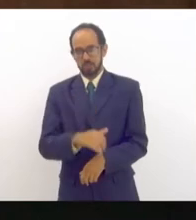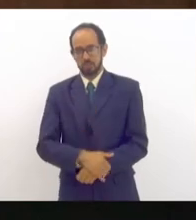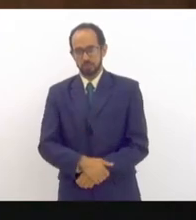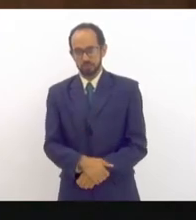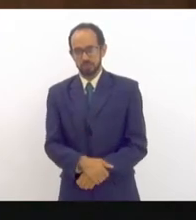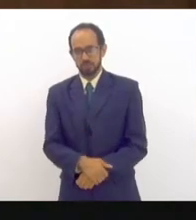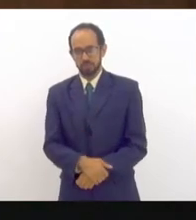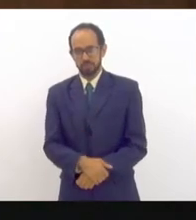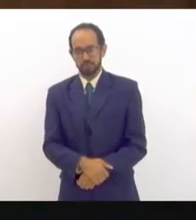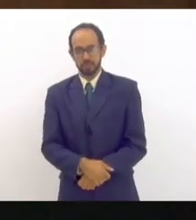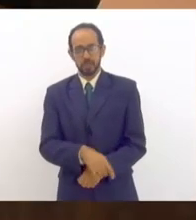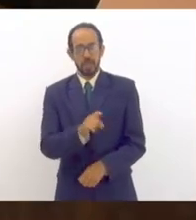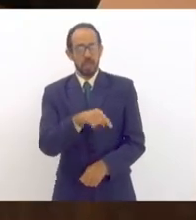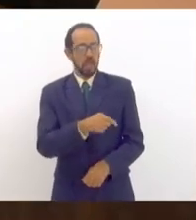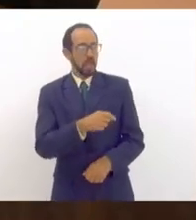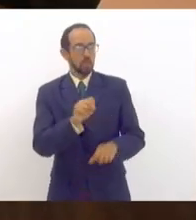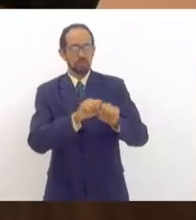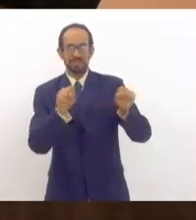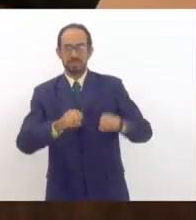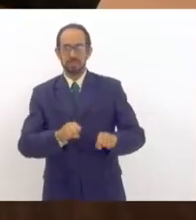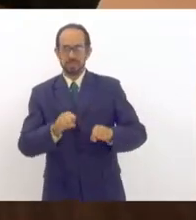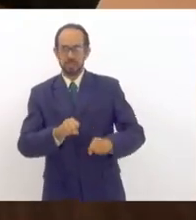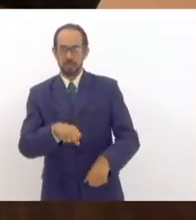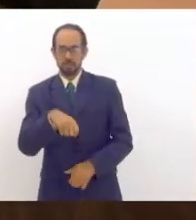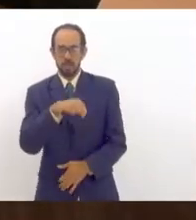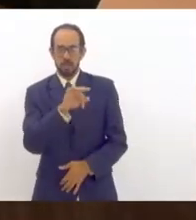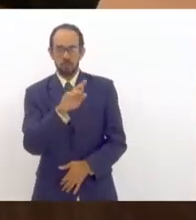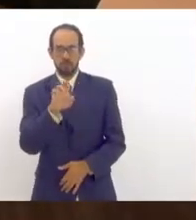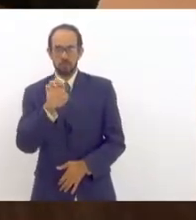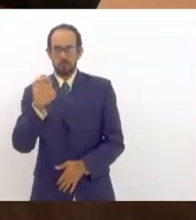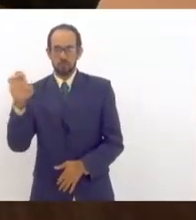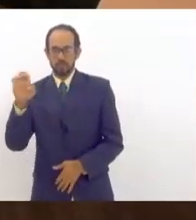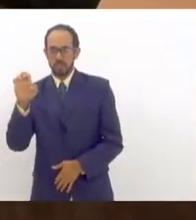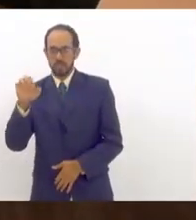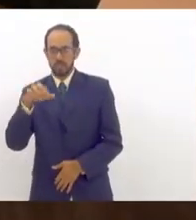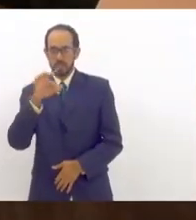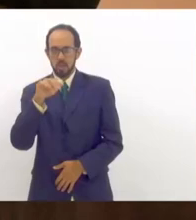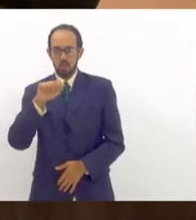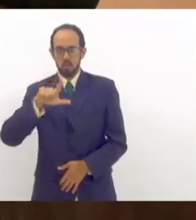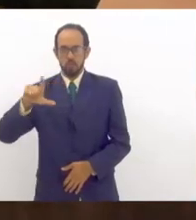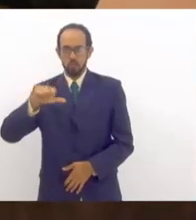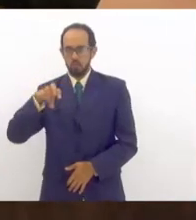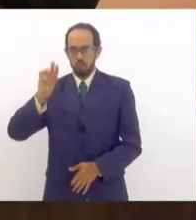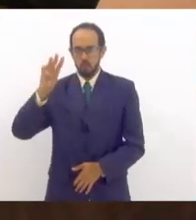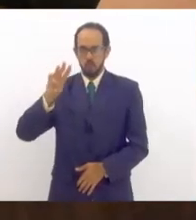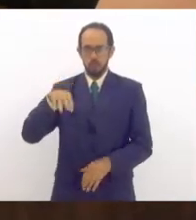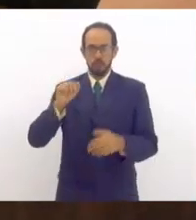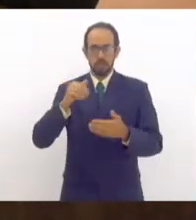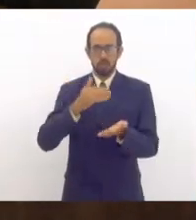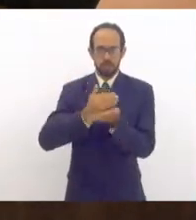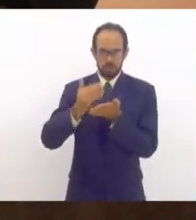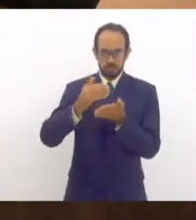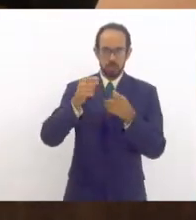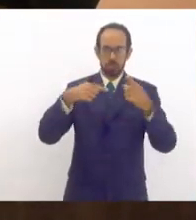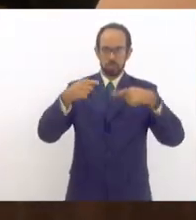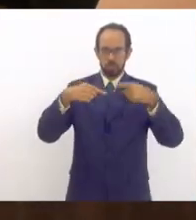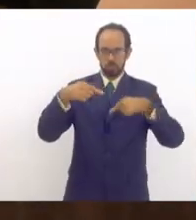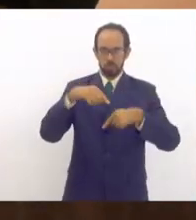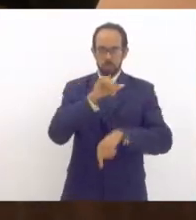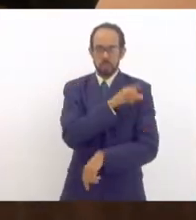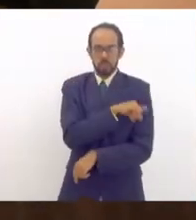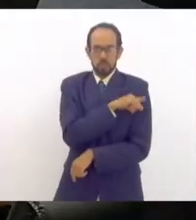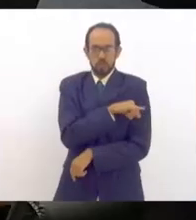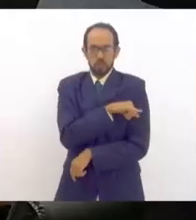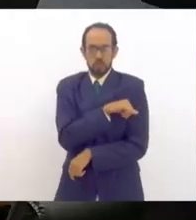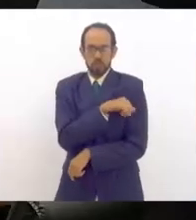é um sistema triplou que tá entrando aqui no estado Acho que pela primeira pela primeira vez pela rodovia rio-santos E hoje como